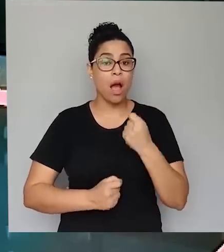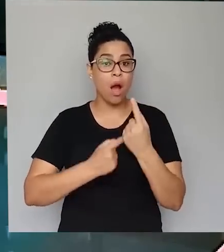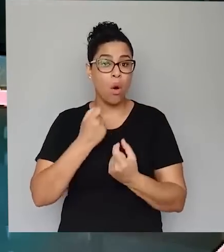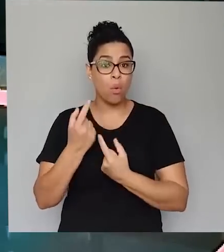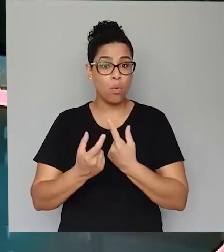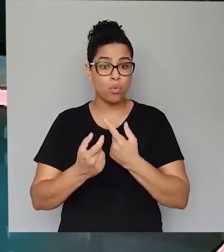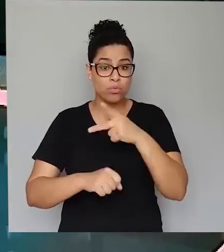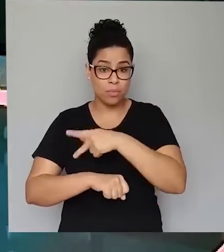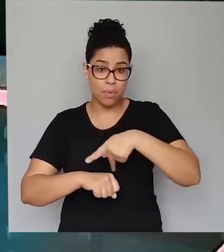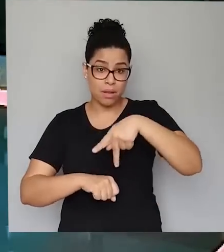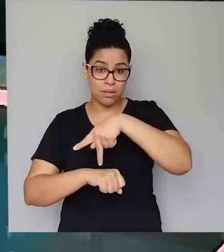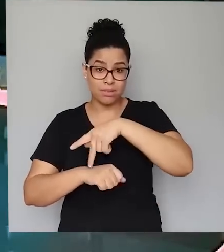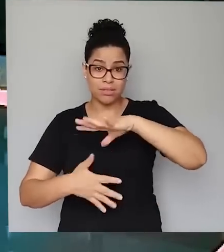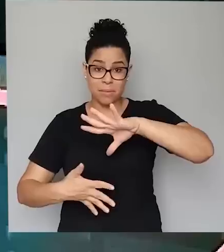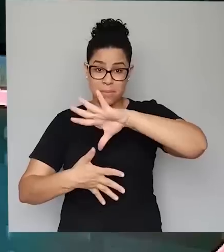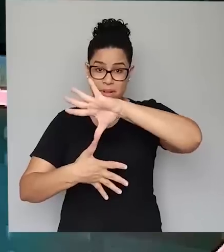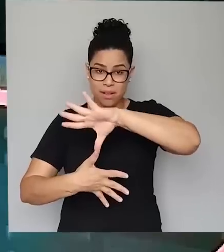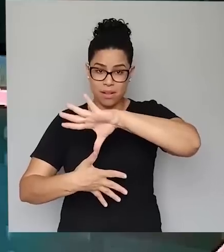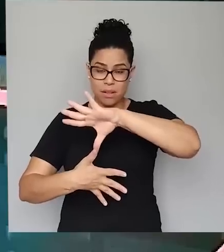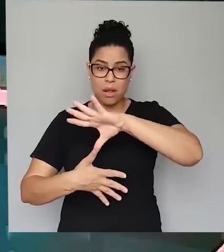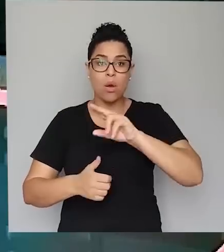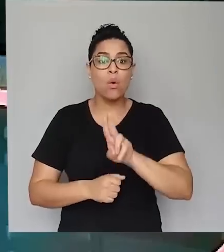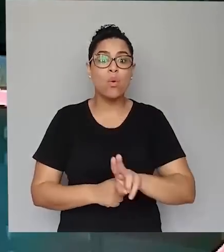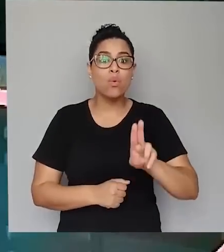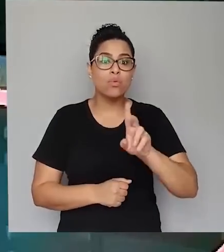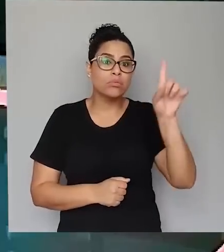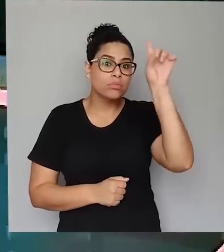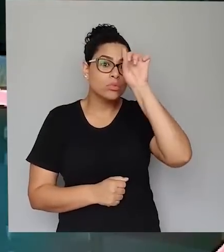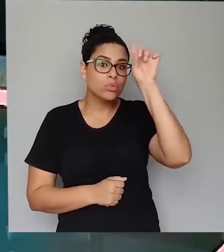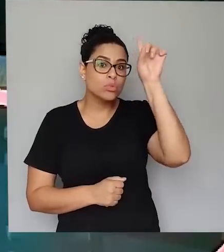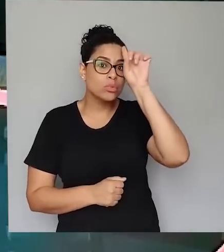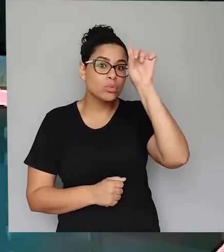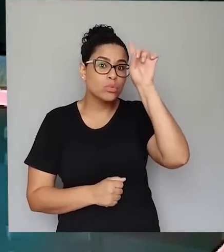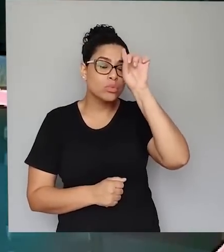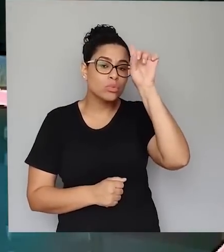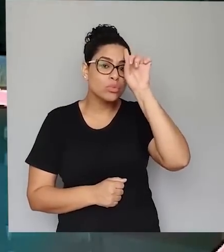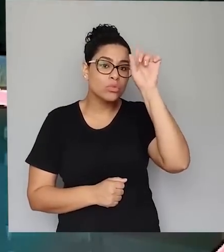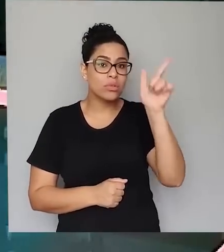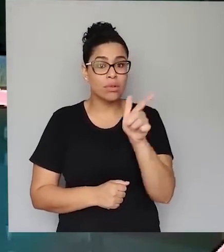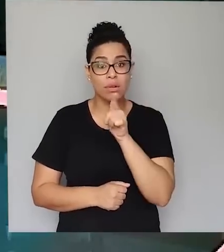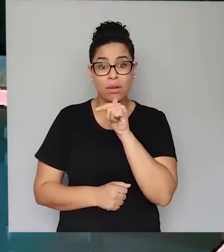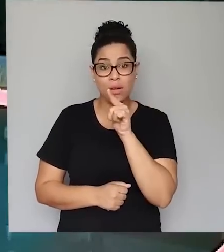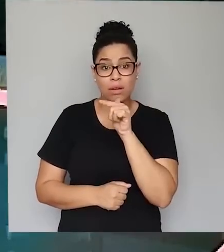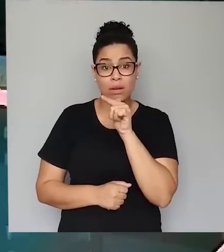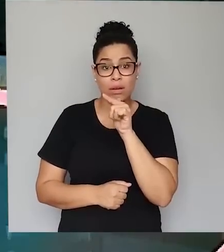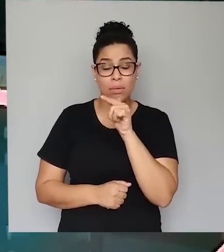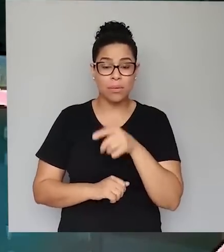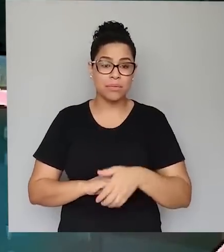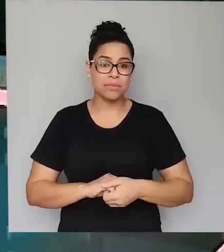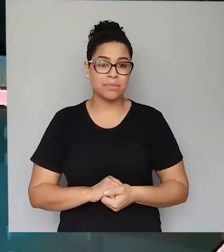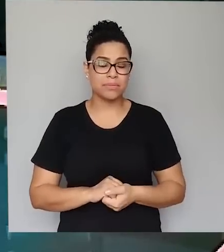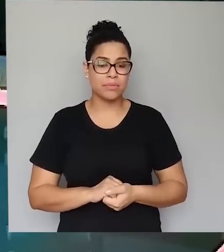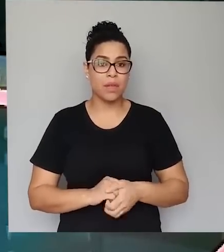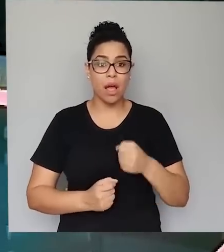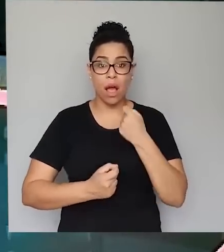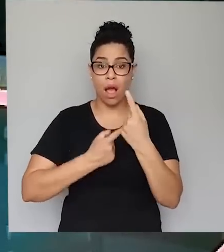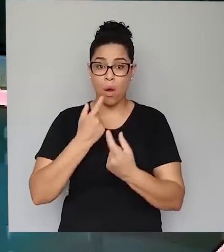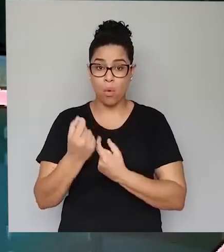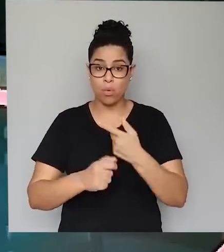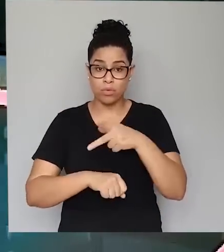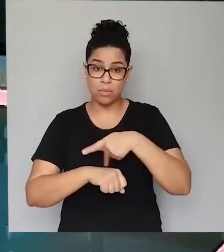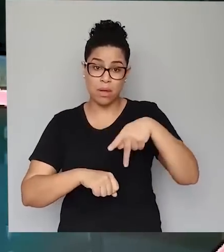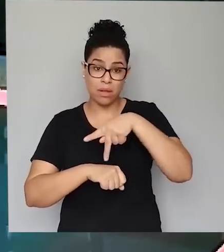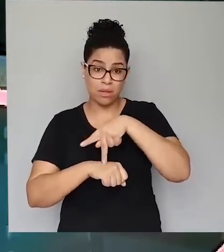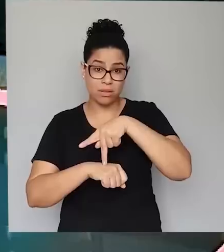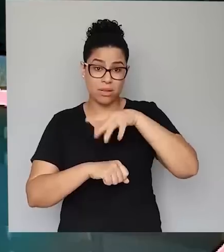habitantes consomem por dia 370 liters of water. E países na África